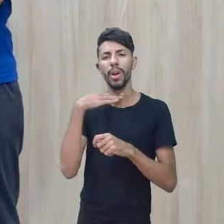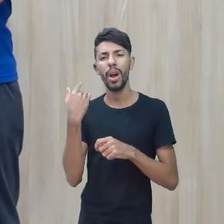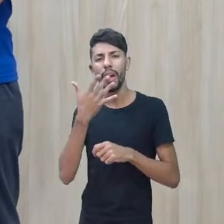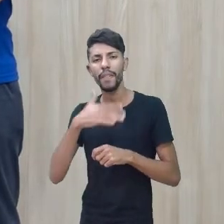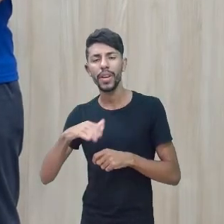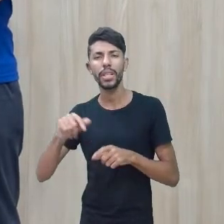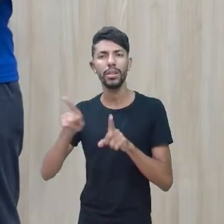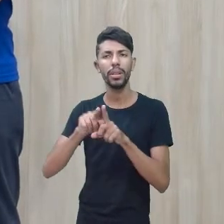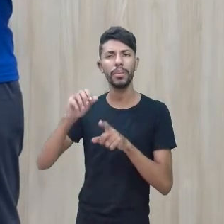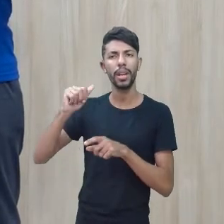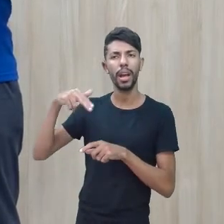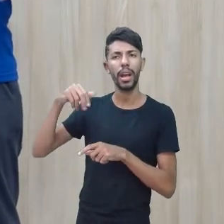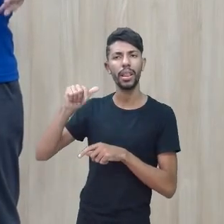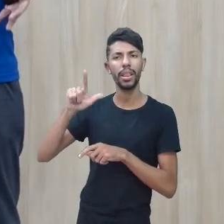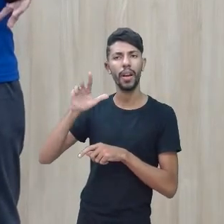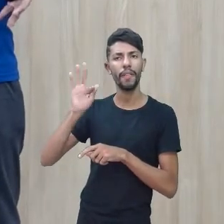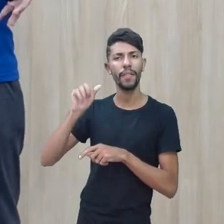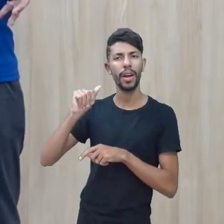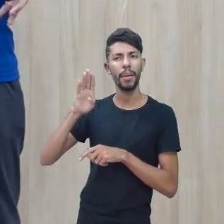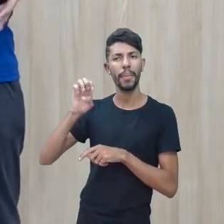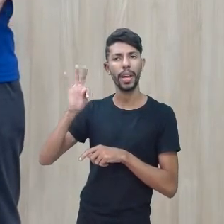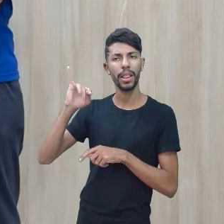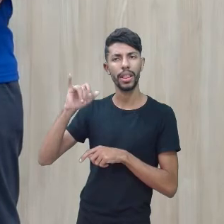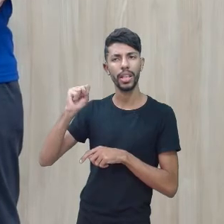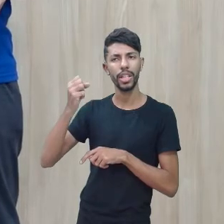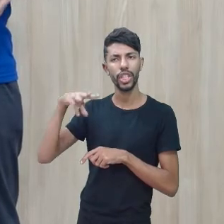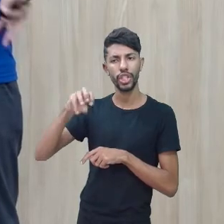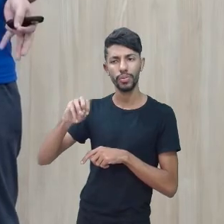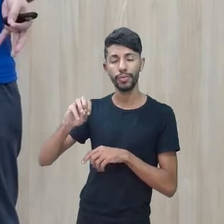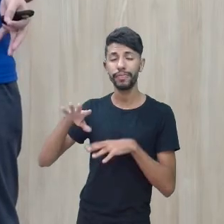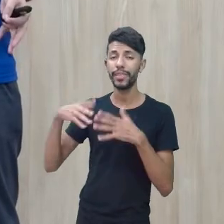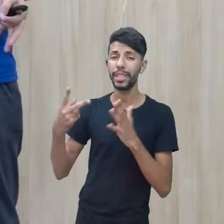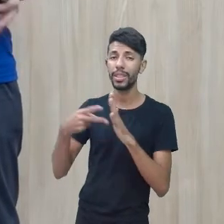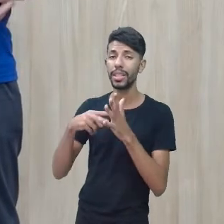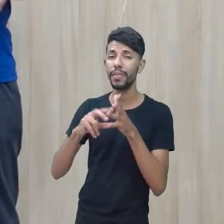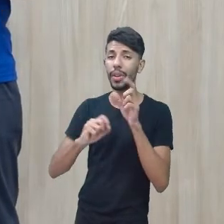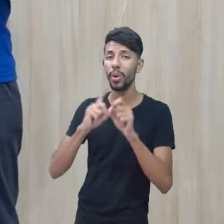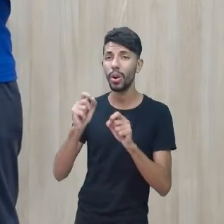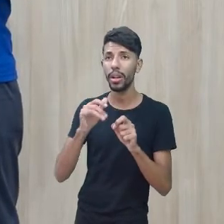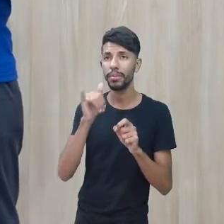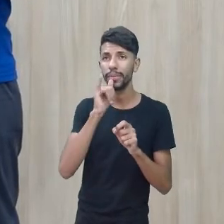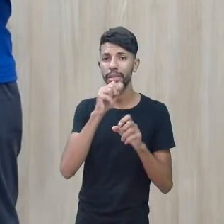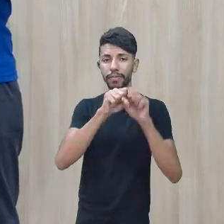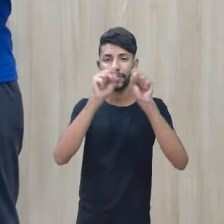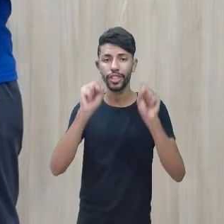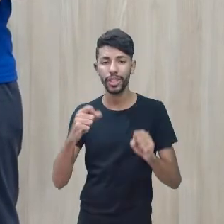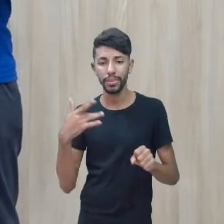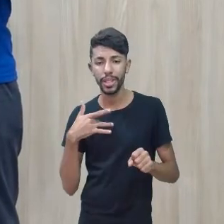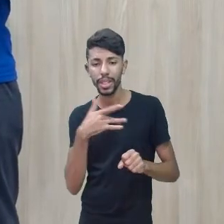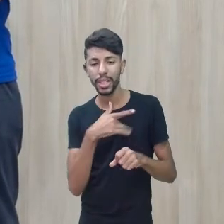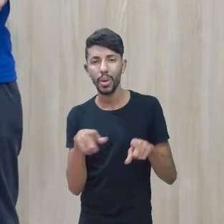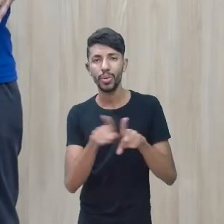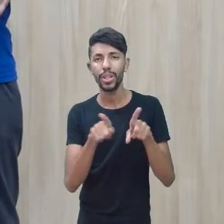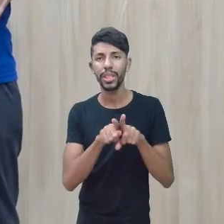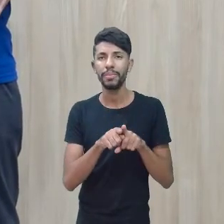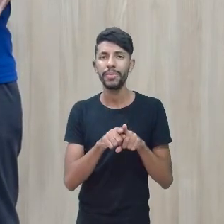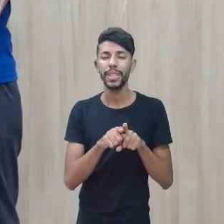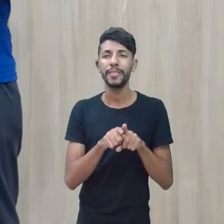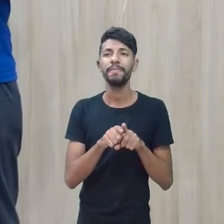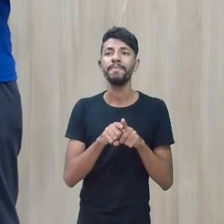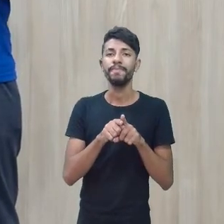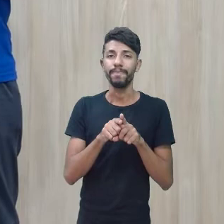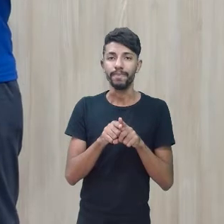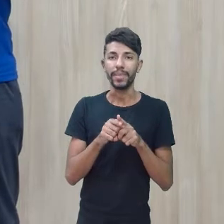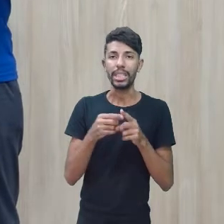infantil em alta, o sistema de saúde também vai ser precário. Não vai ser um sistema de saúde, em alguns países,